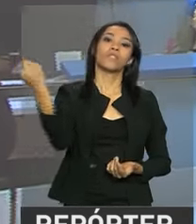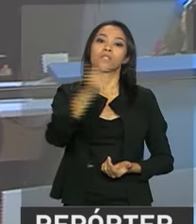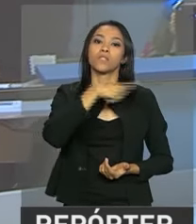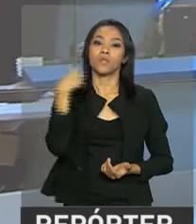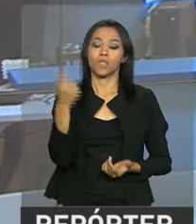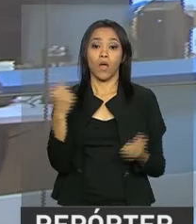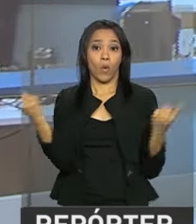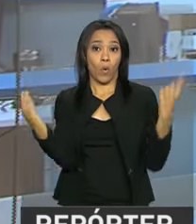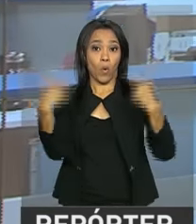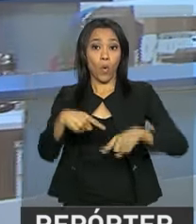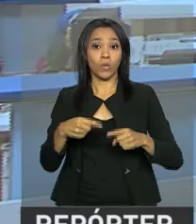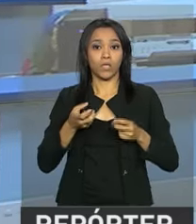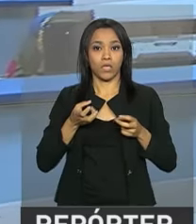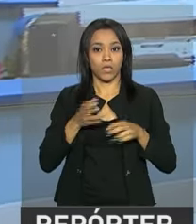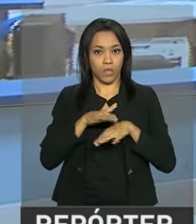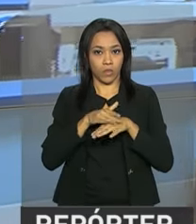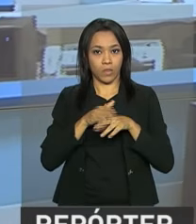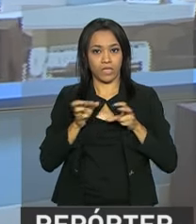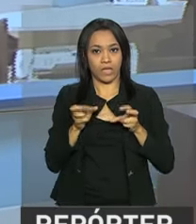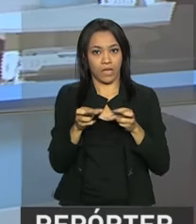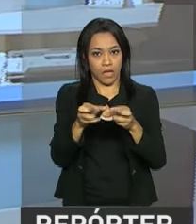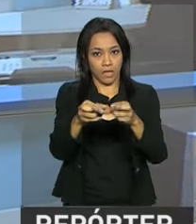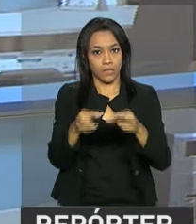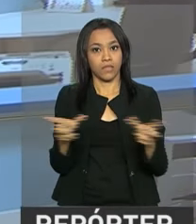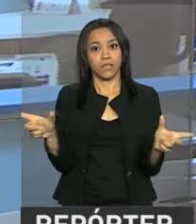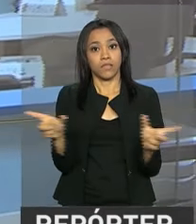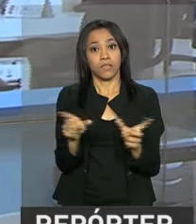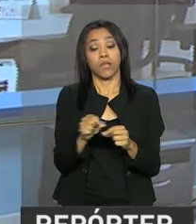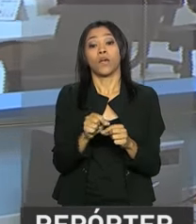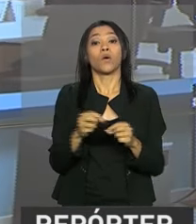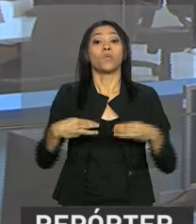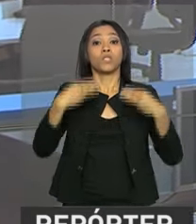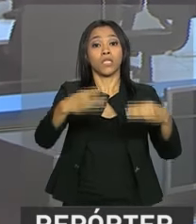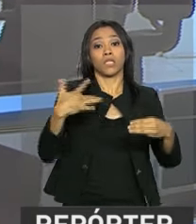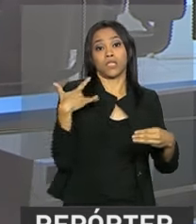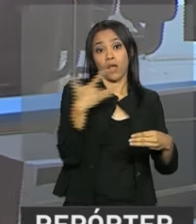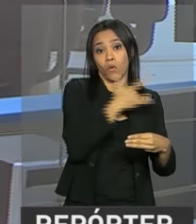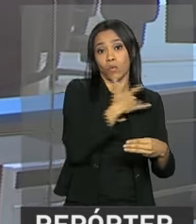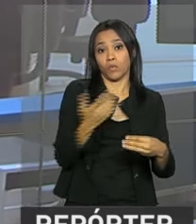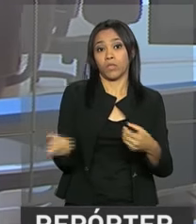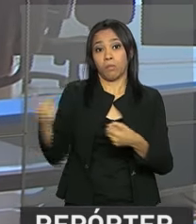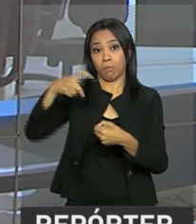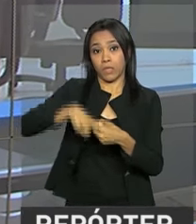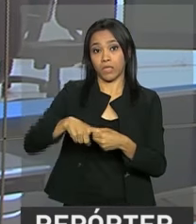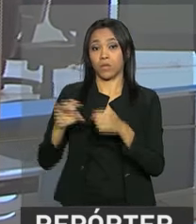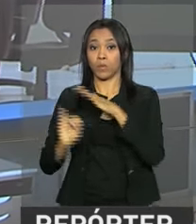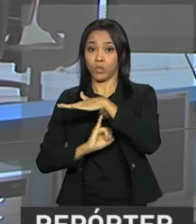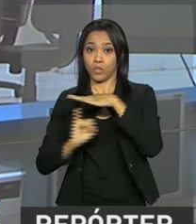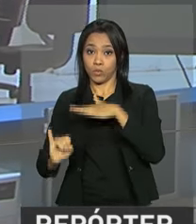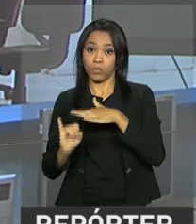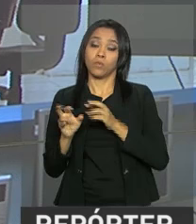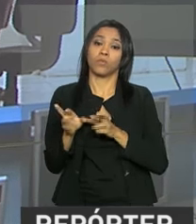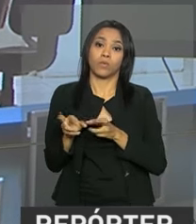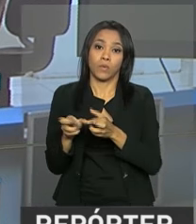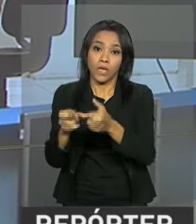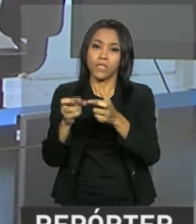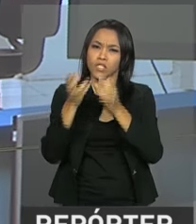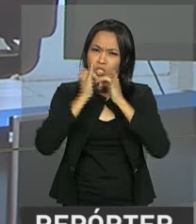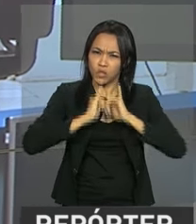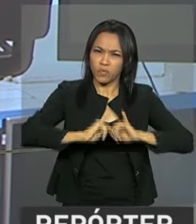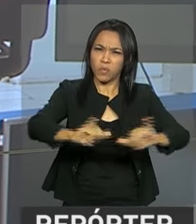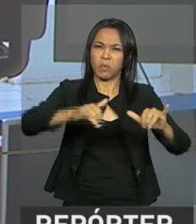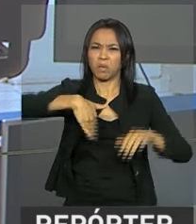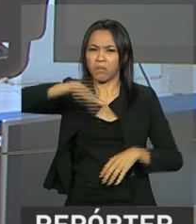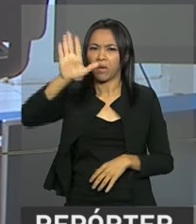ao Câncer. O Ministério da Saúde e o Instituto Nacional do Câncer divulgaram novos dados sobre a doença que mais